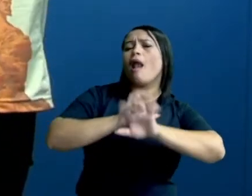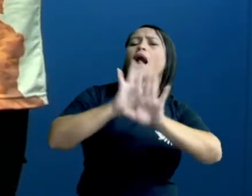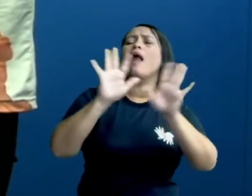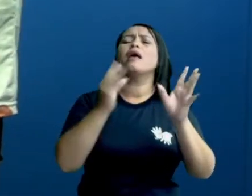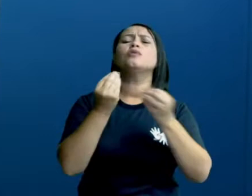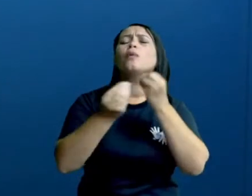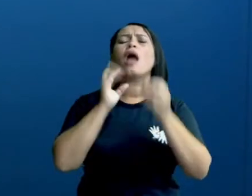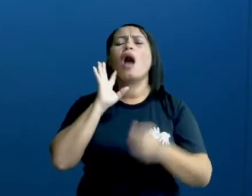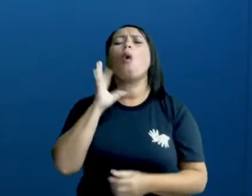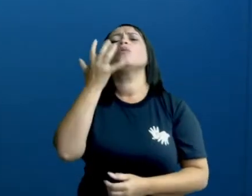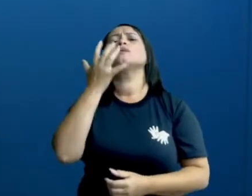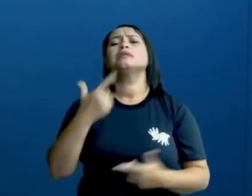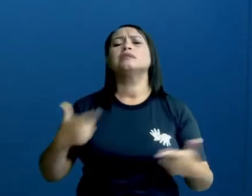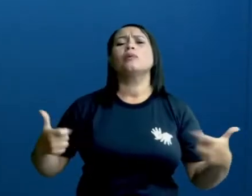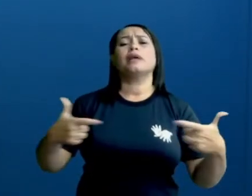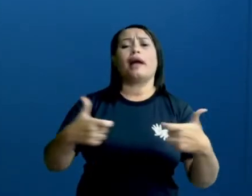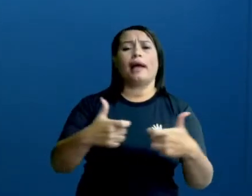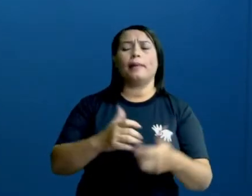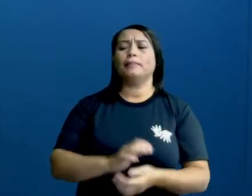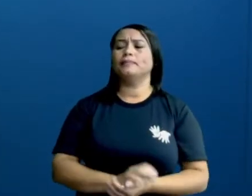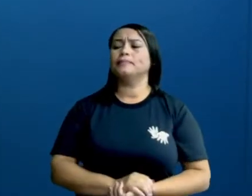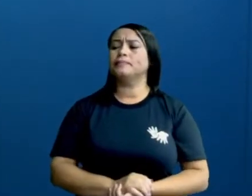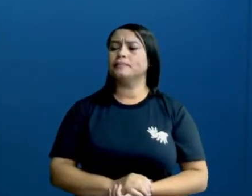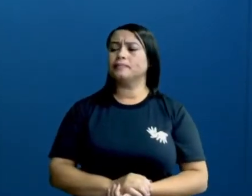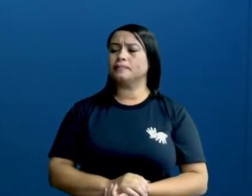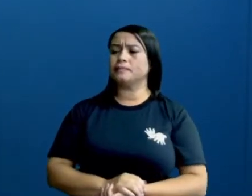por que aconteceu essa batalha aí.